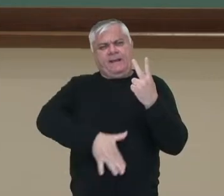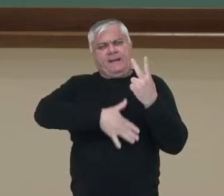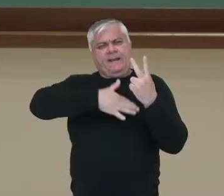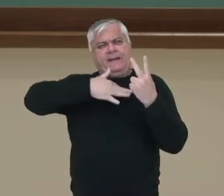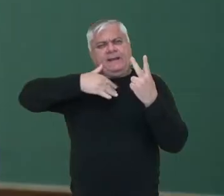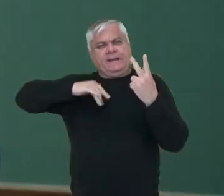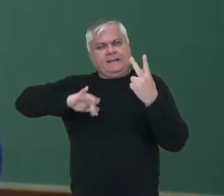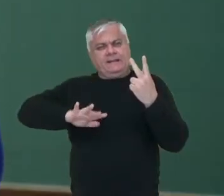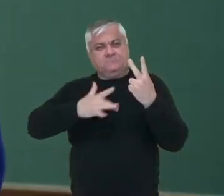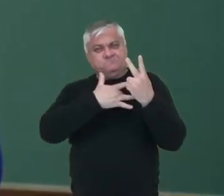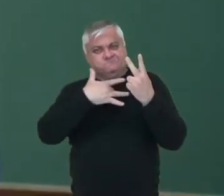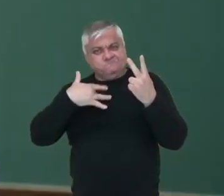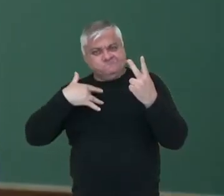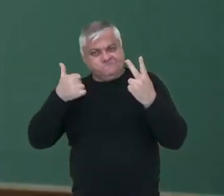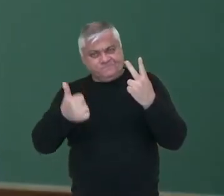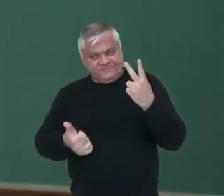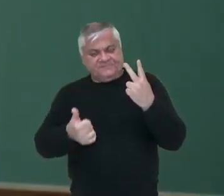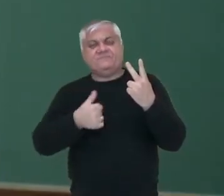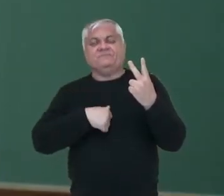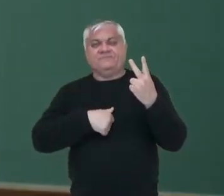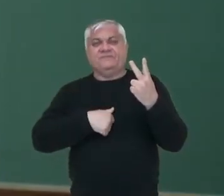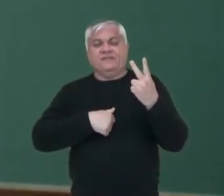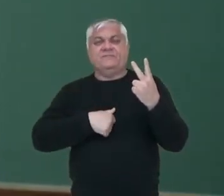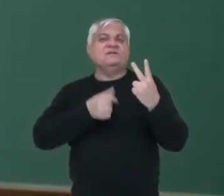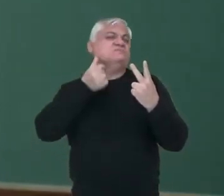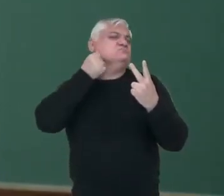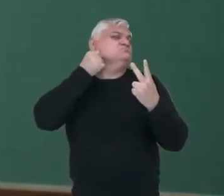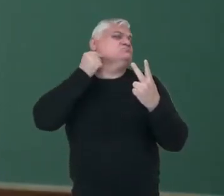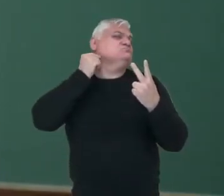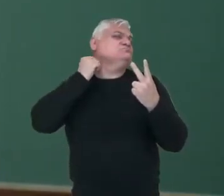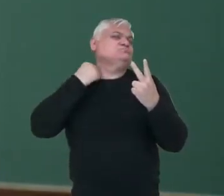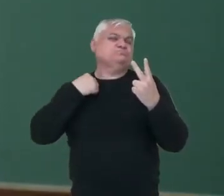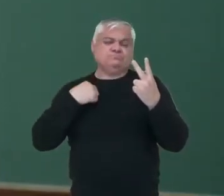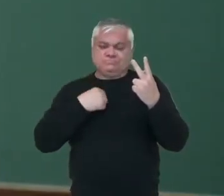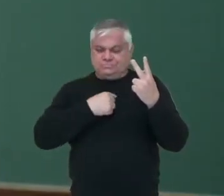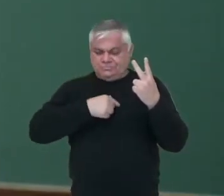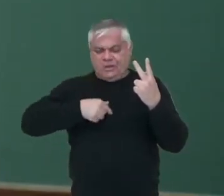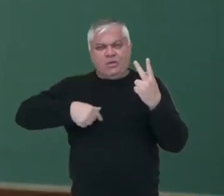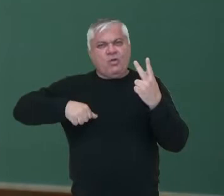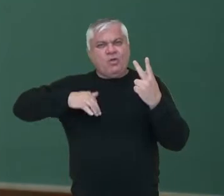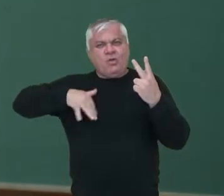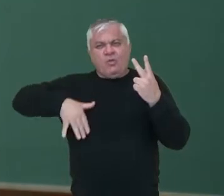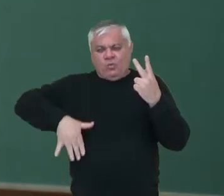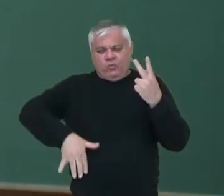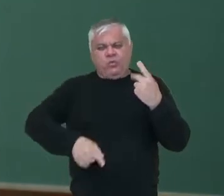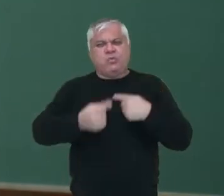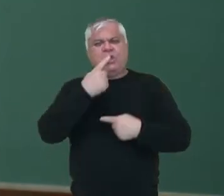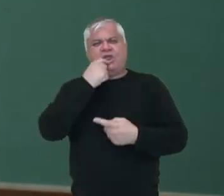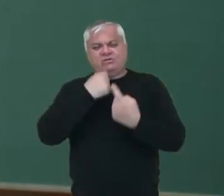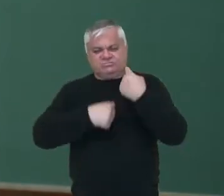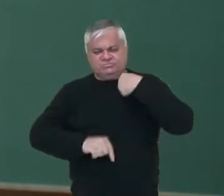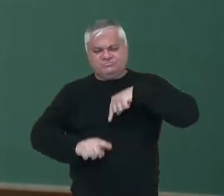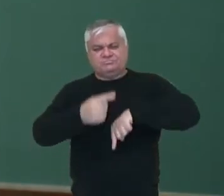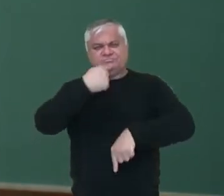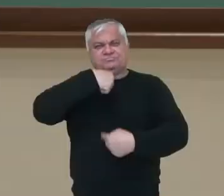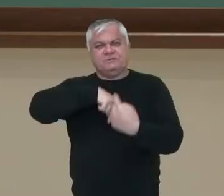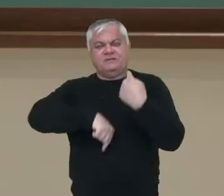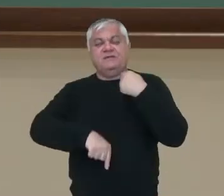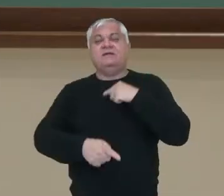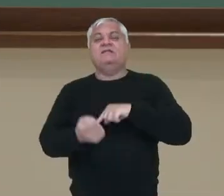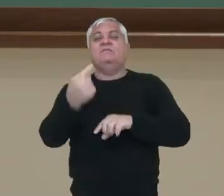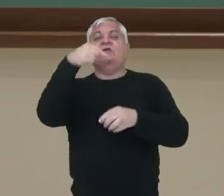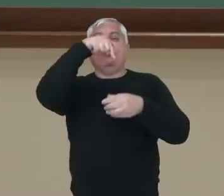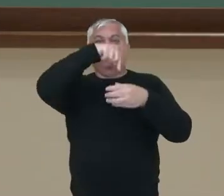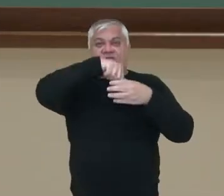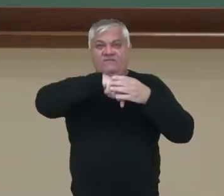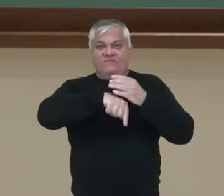né? E pela veia cava superior e tal, vai passar o sangue rico em gás carbônico, que vai